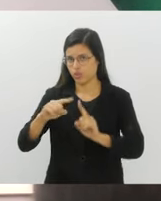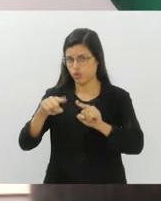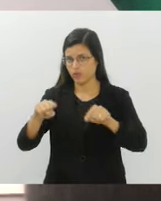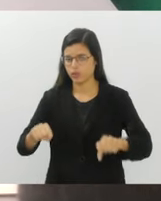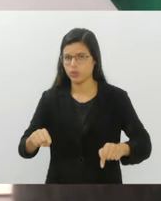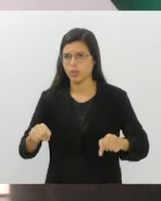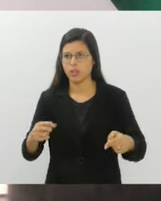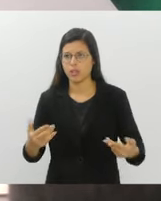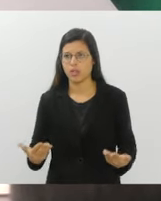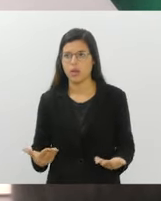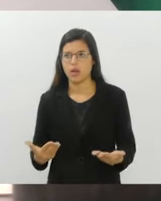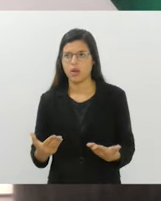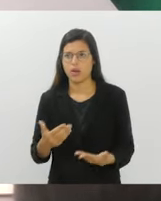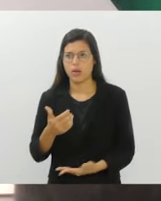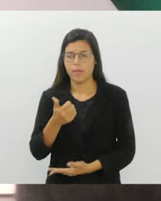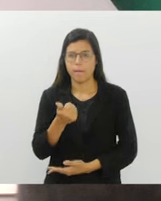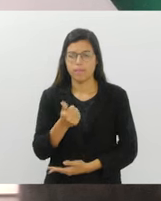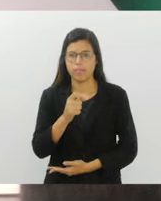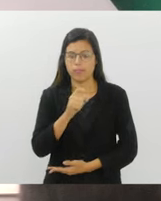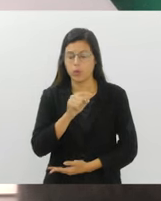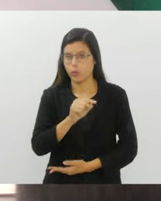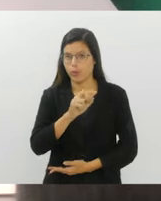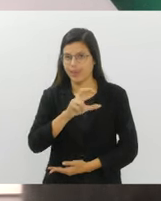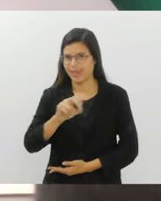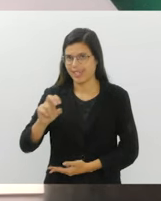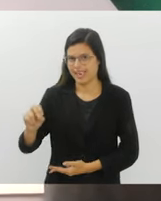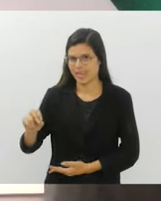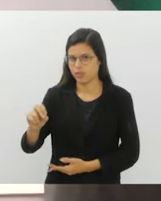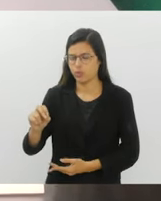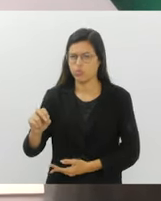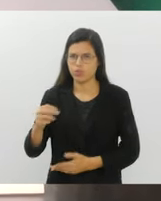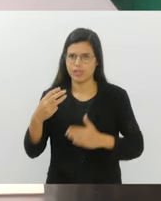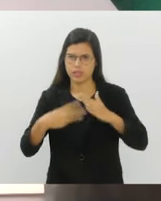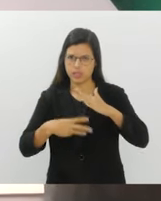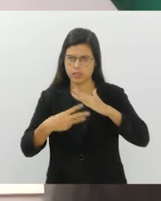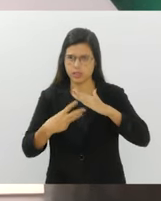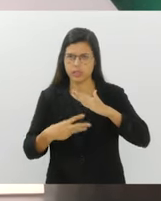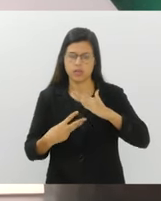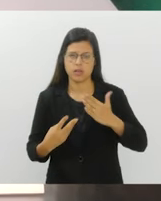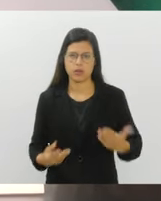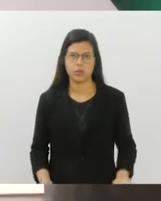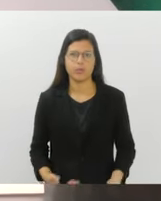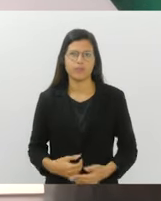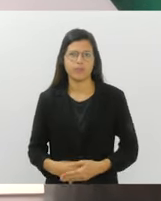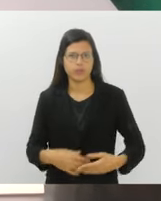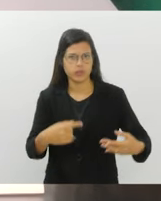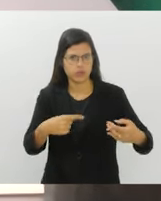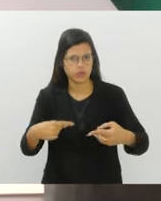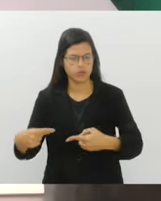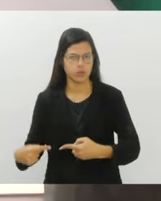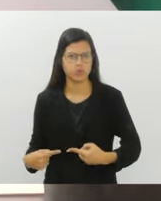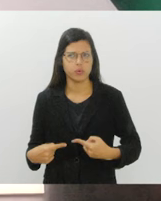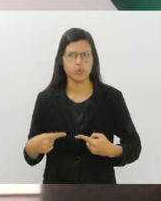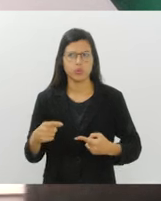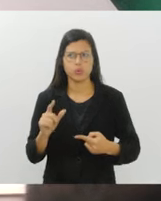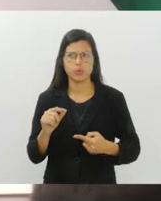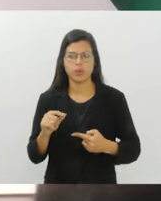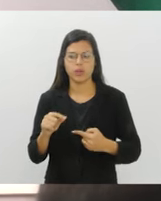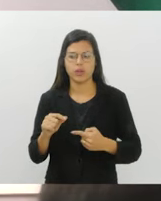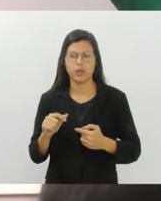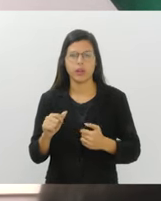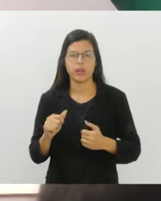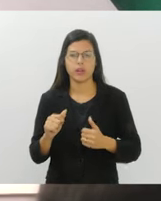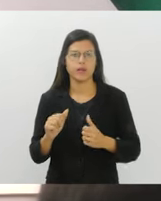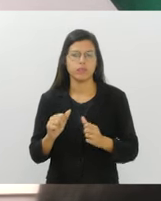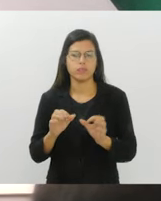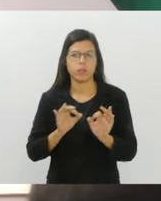na ordem de 1.500 terceirizados. O que se discute internamente é uma modelagem no sentido de